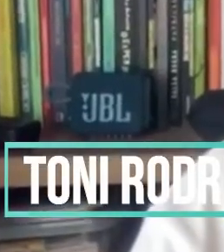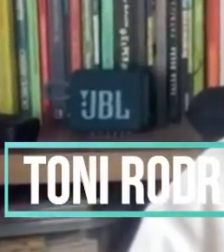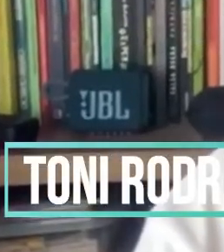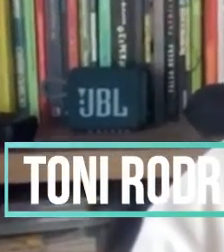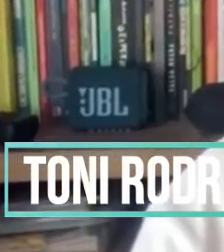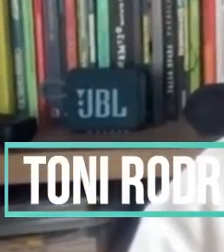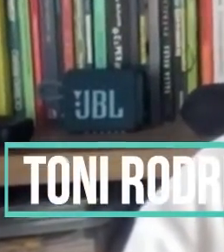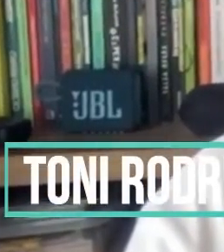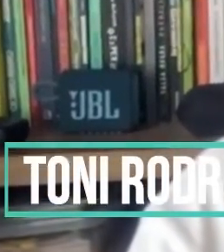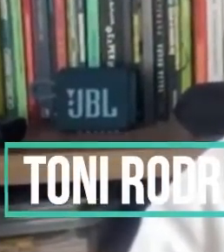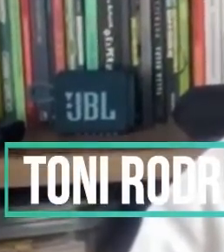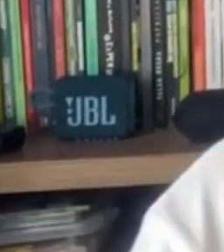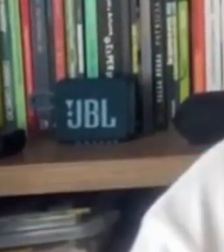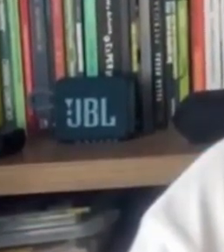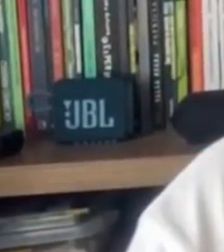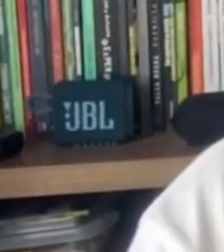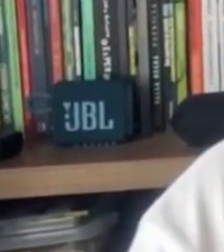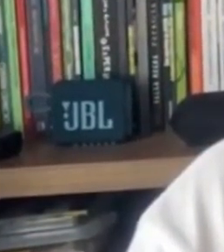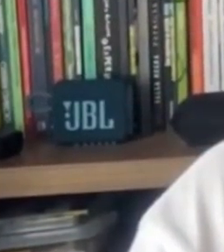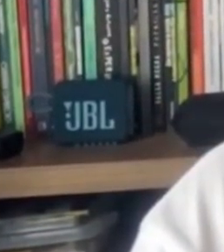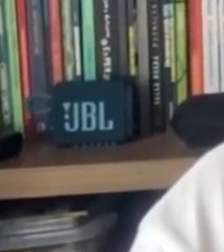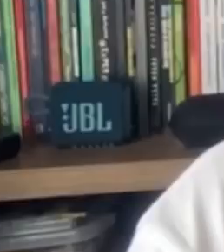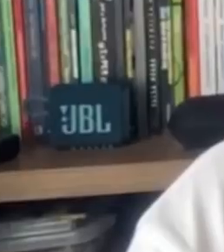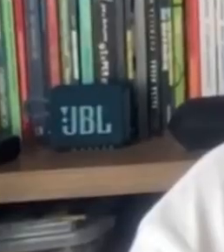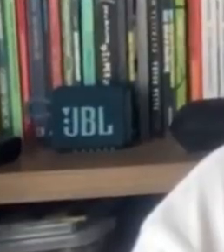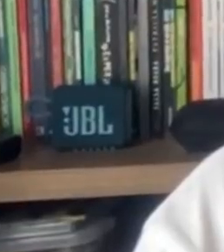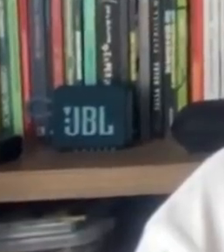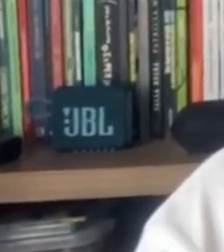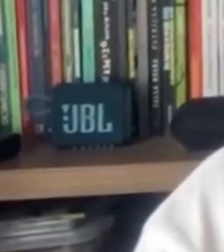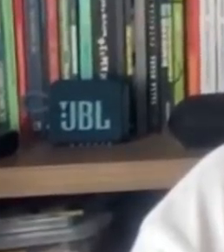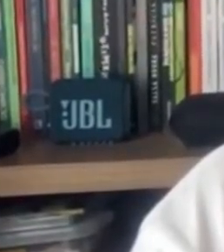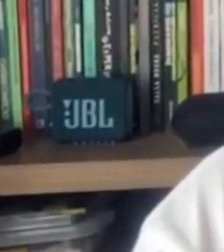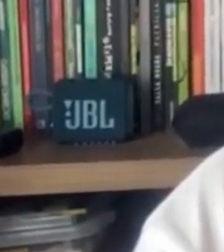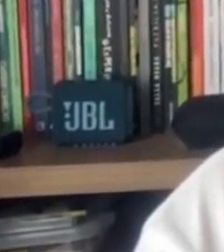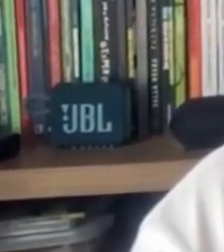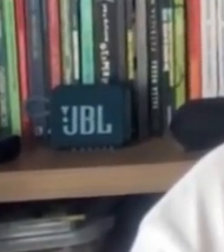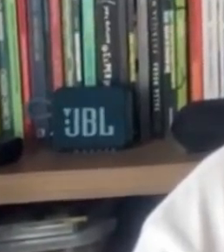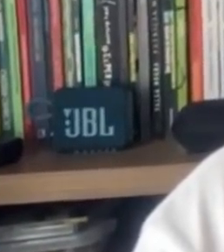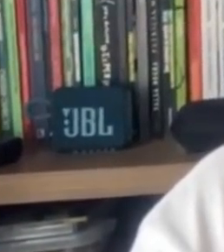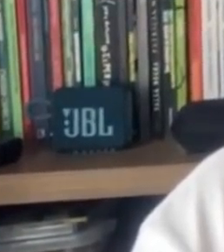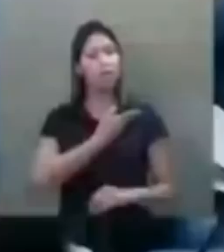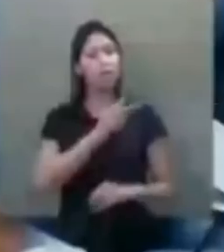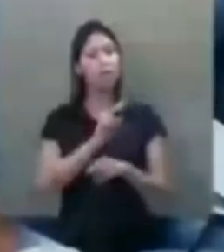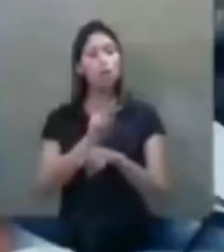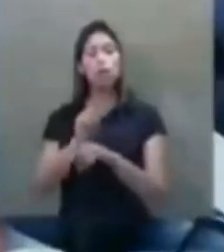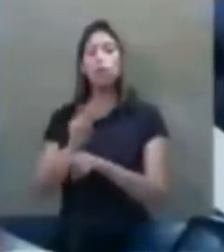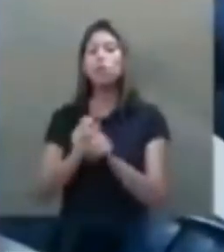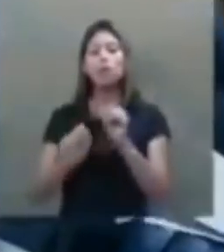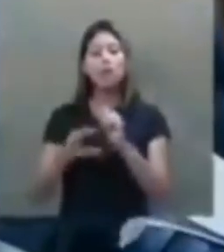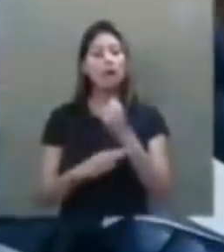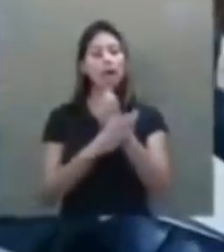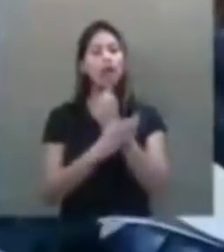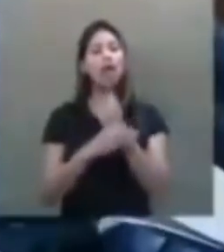Supremo Tribunal Federal. Ele deve explicar aos senadores sobre recentes decisões consideradas excessivas. Não